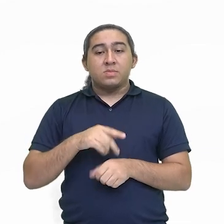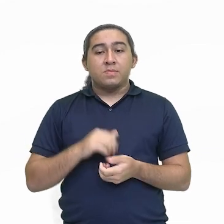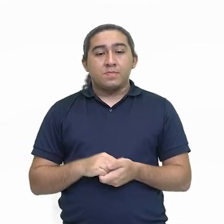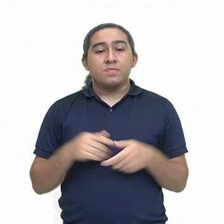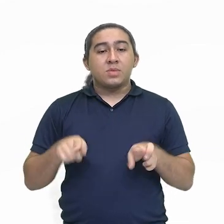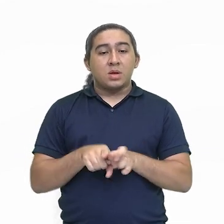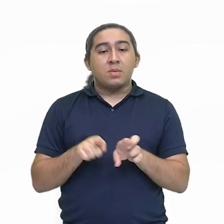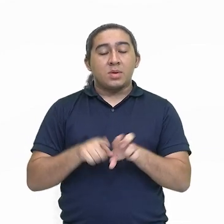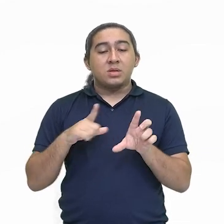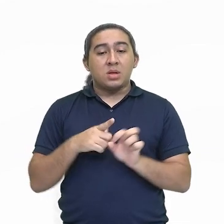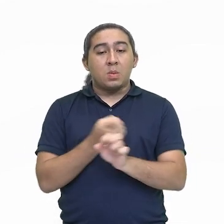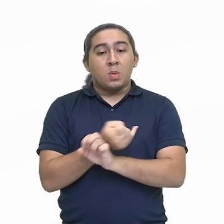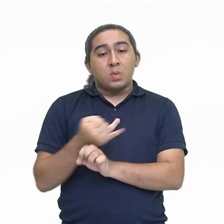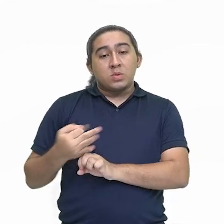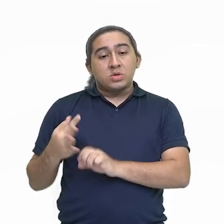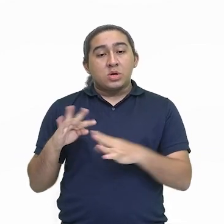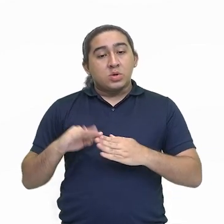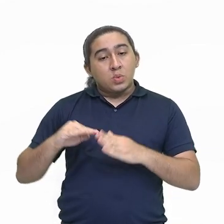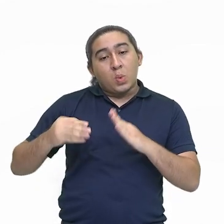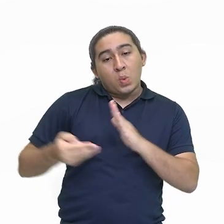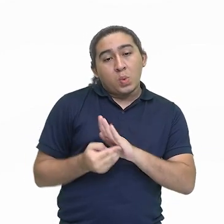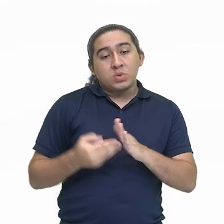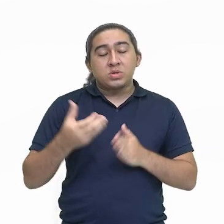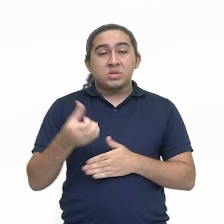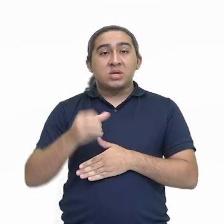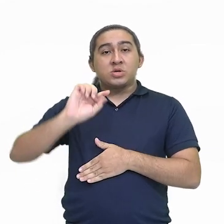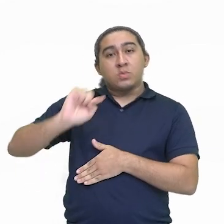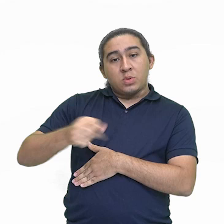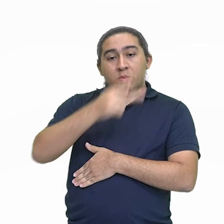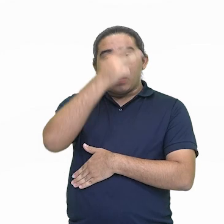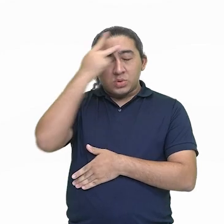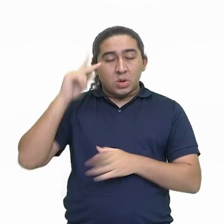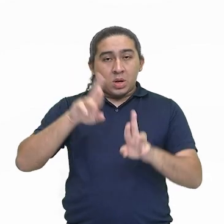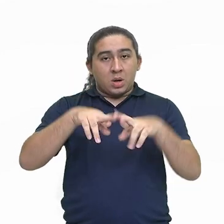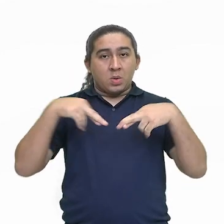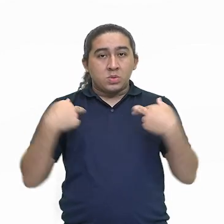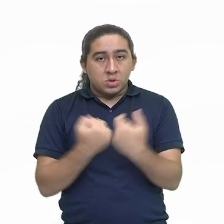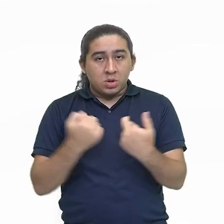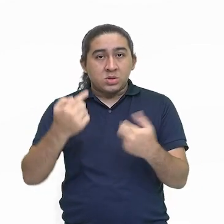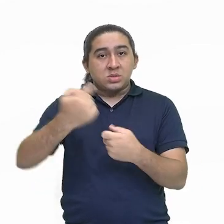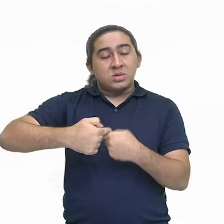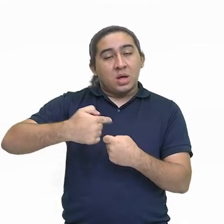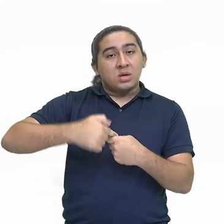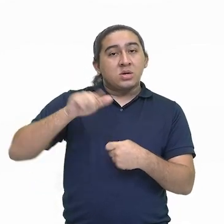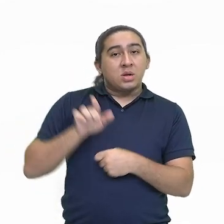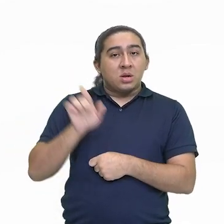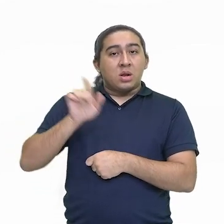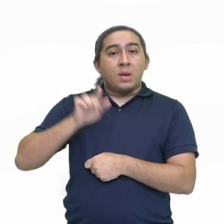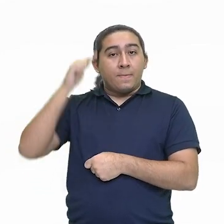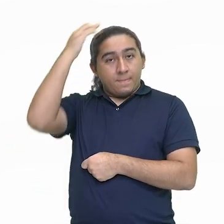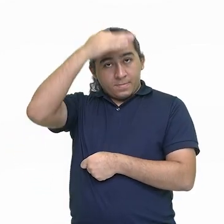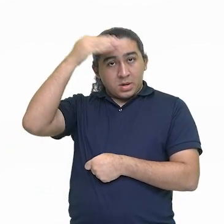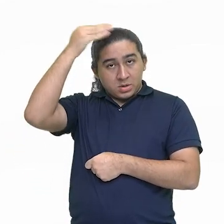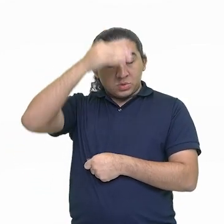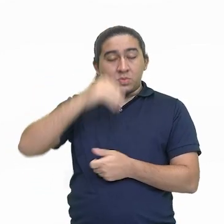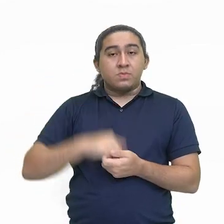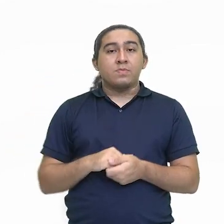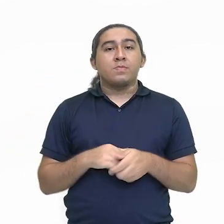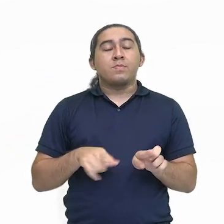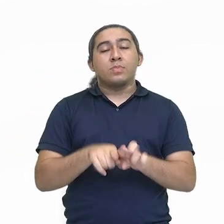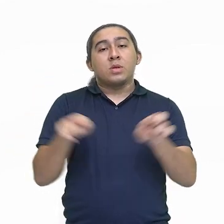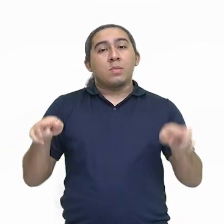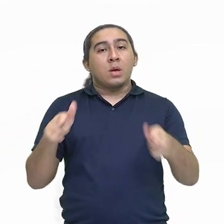aí a gente tem um total de cerca de 6 mil pessoas se reuniram ali na cidade mexicana de Tijuana, mas eles